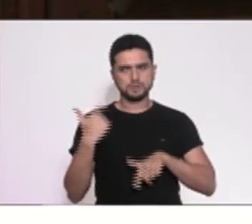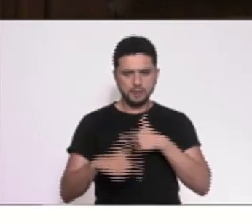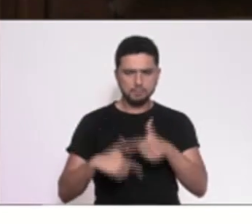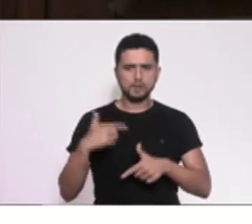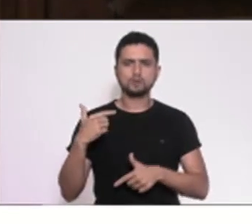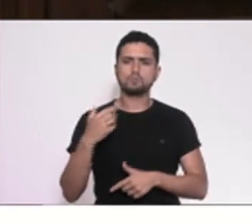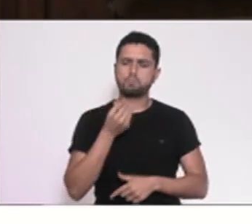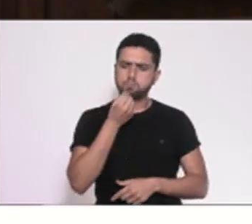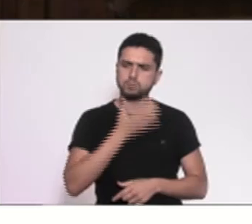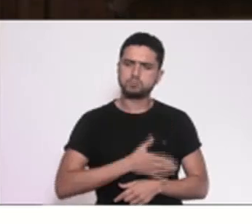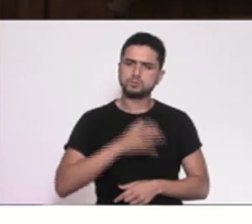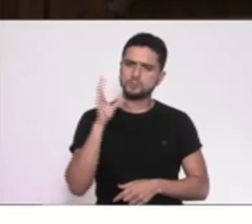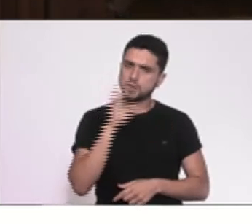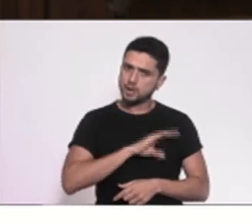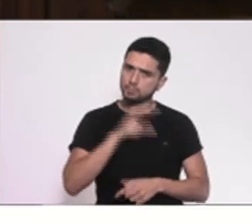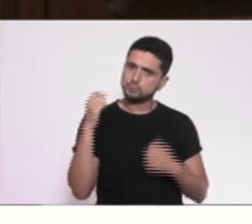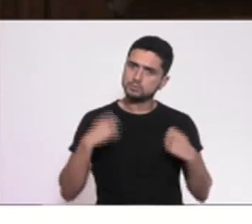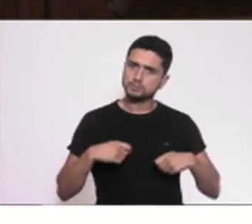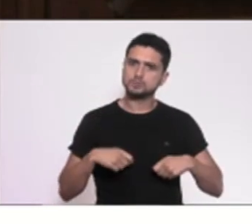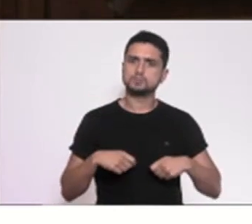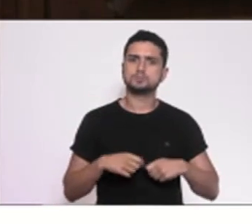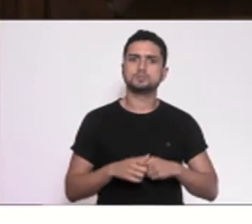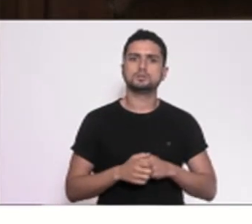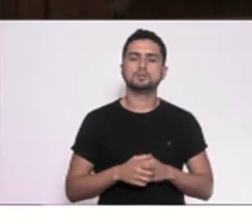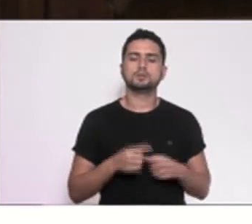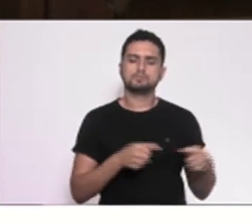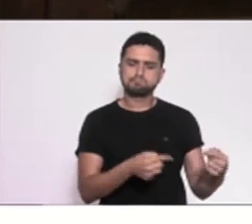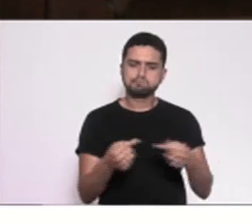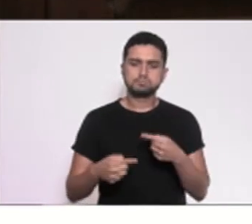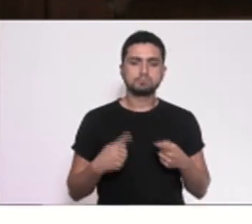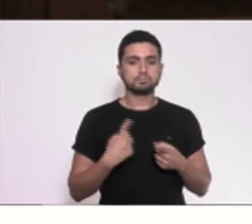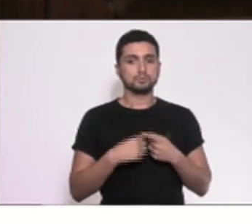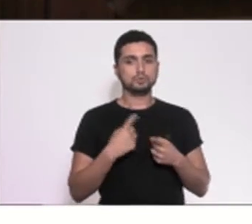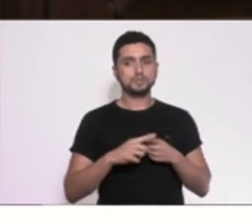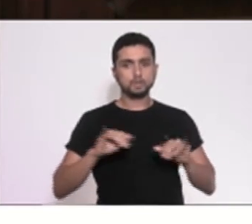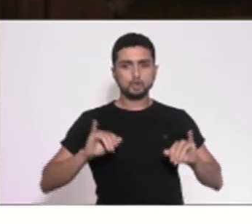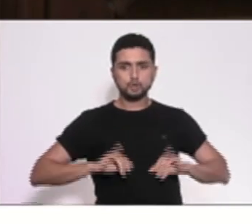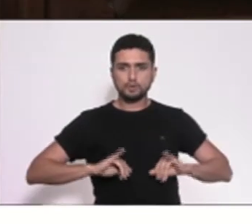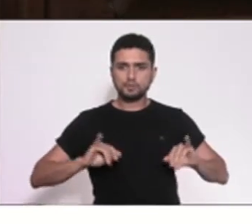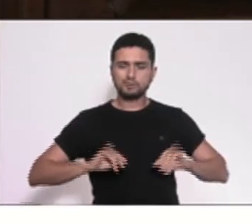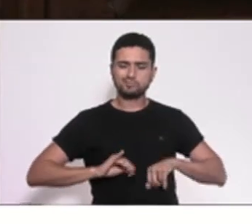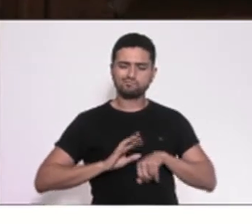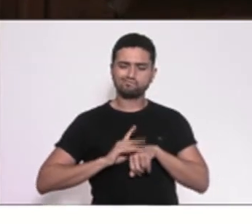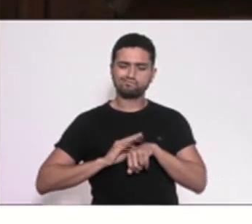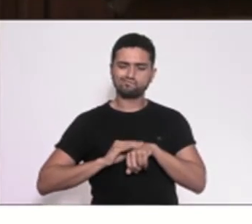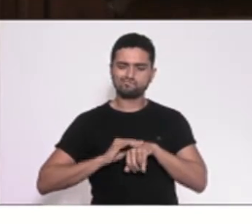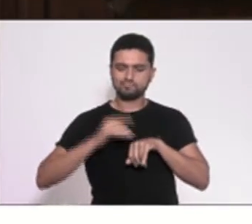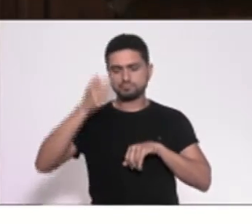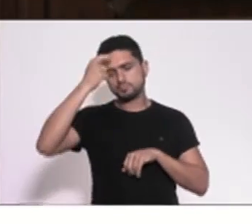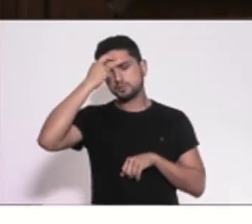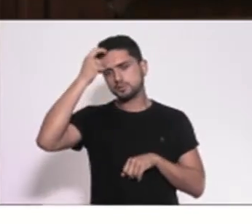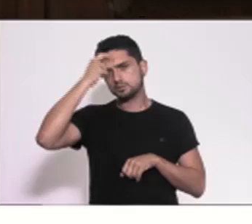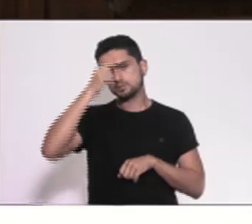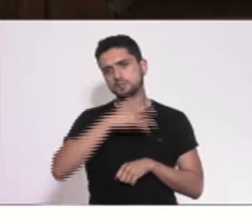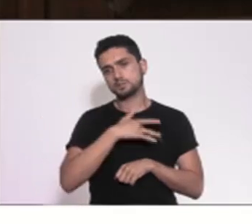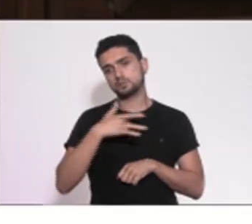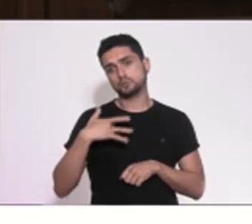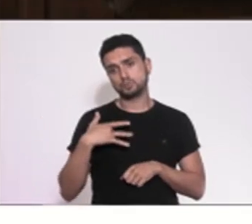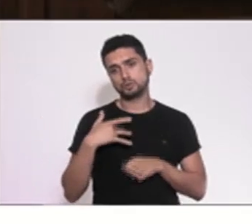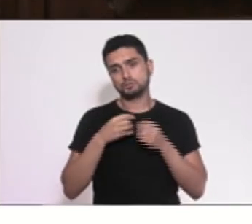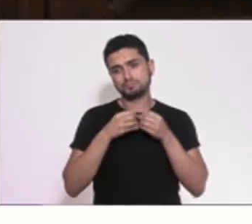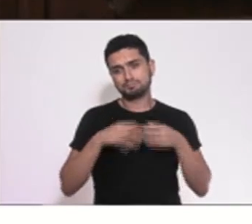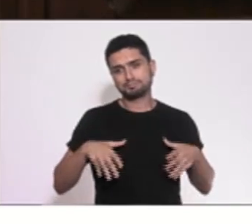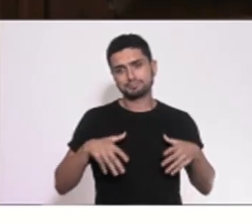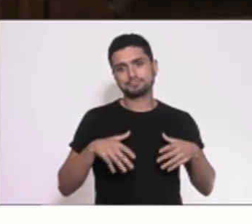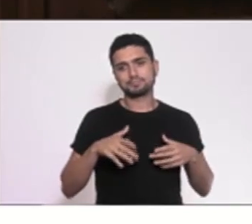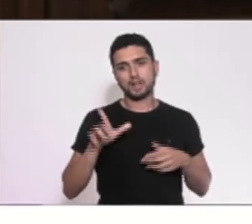urgente, porque, concretamente, o sofrimento psíquico, a saúde mental impactada